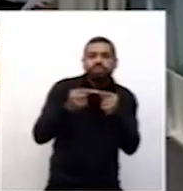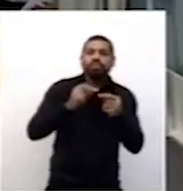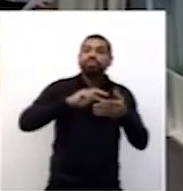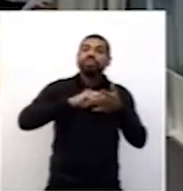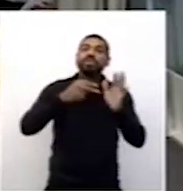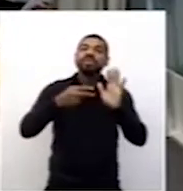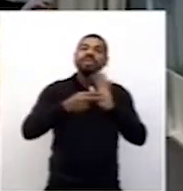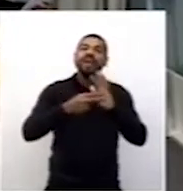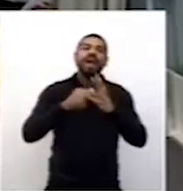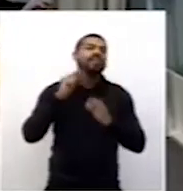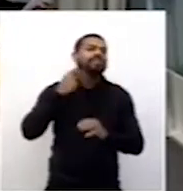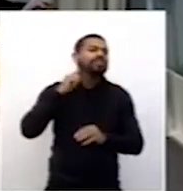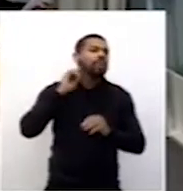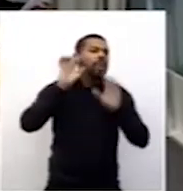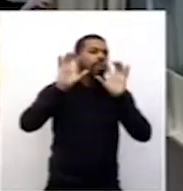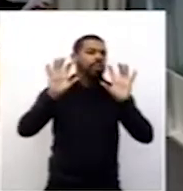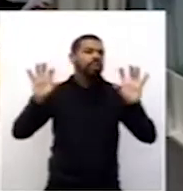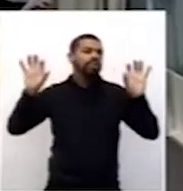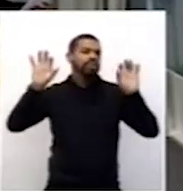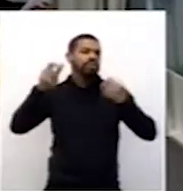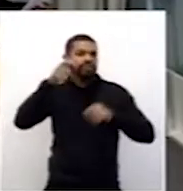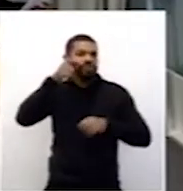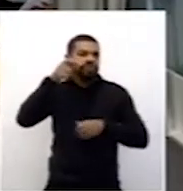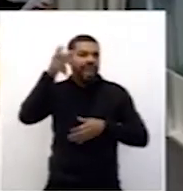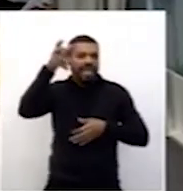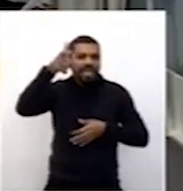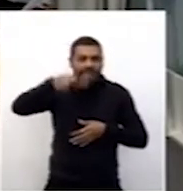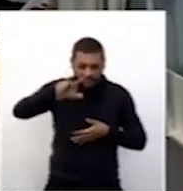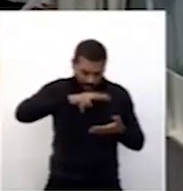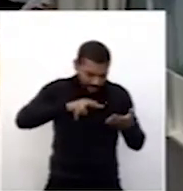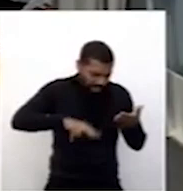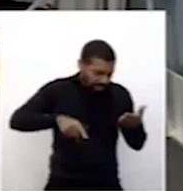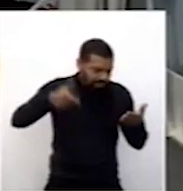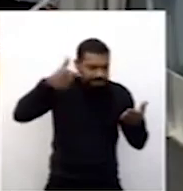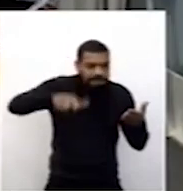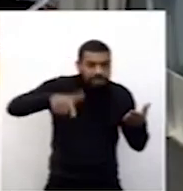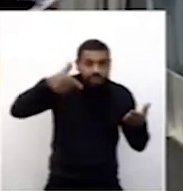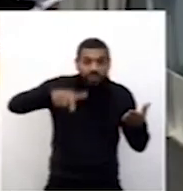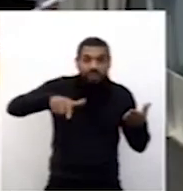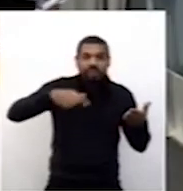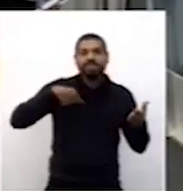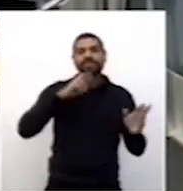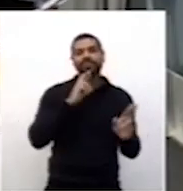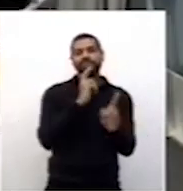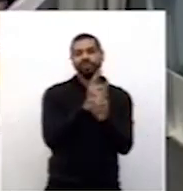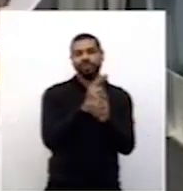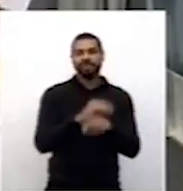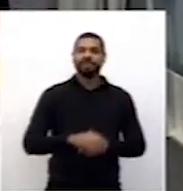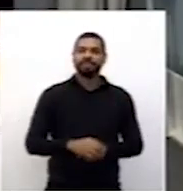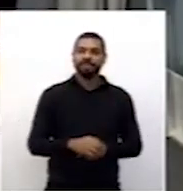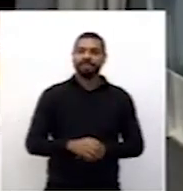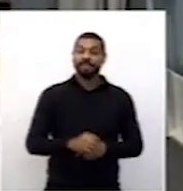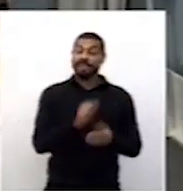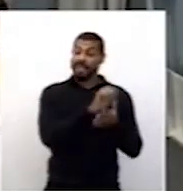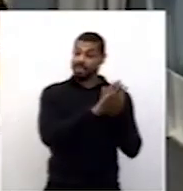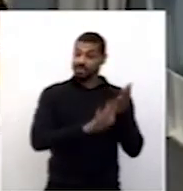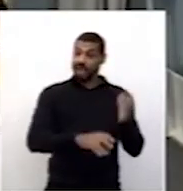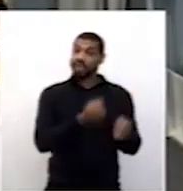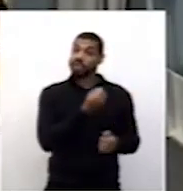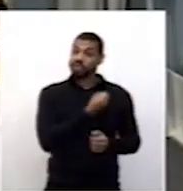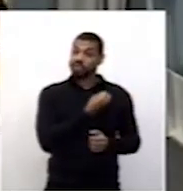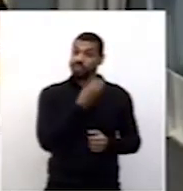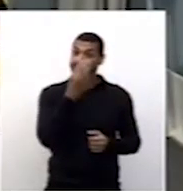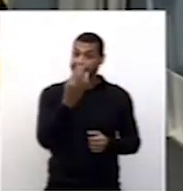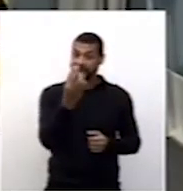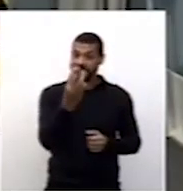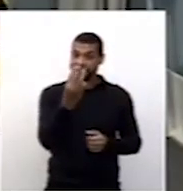vocês grifarem. Se vocês perceberem, lerem o texto de novo, lá já está a resposta. E na atividade 3, que é essa aqui, ó, tá vendo